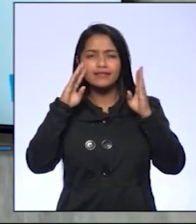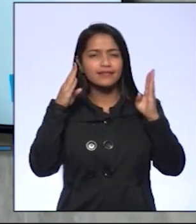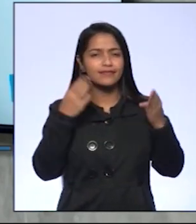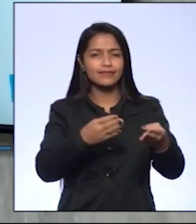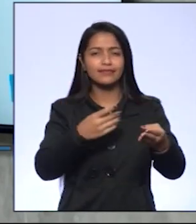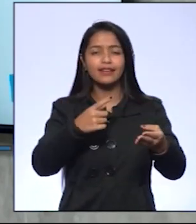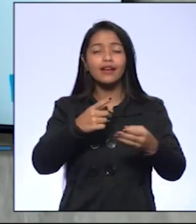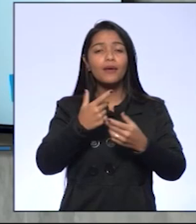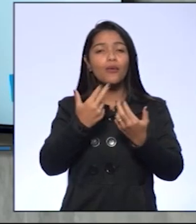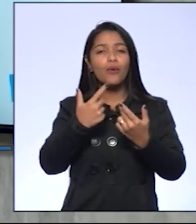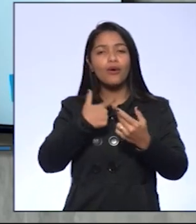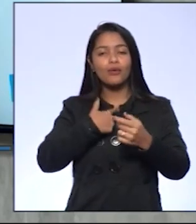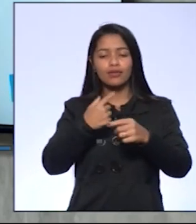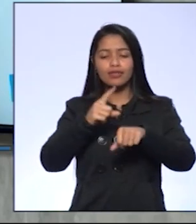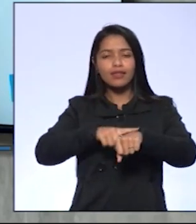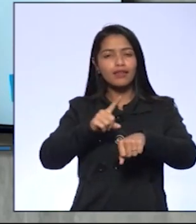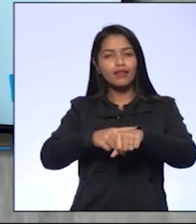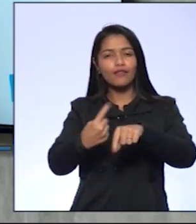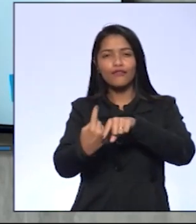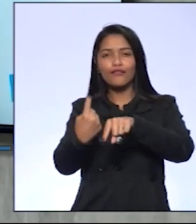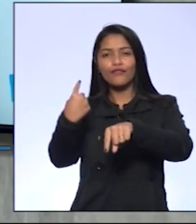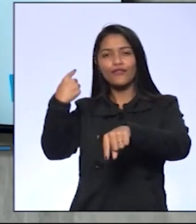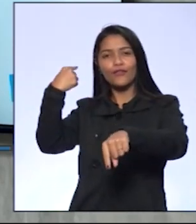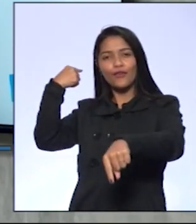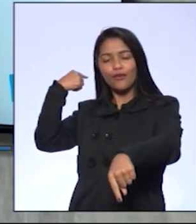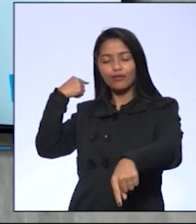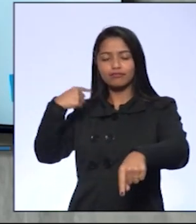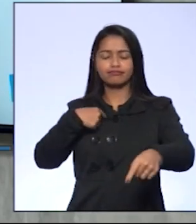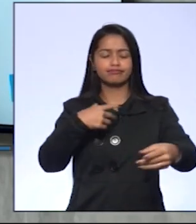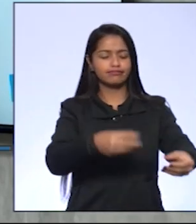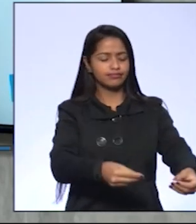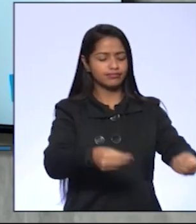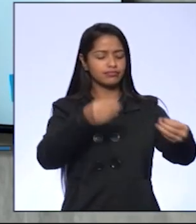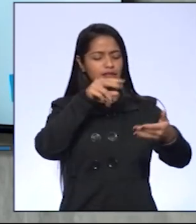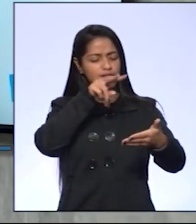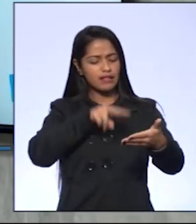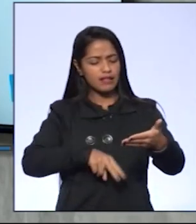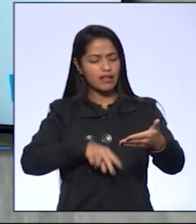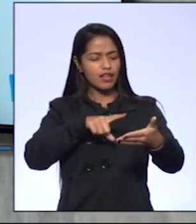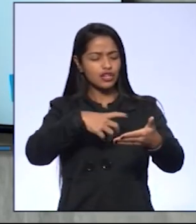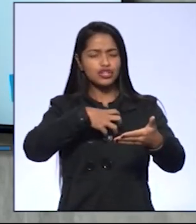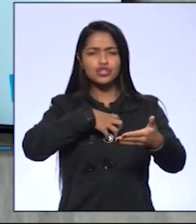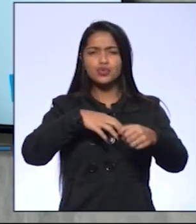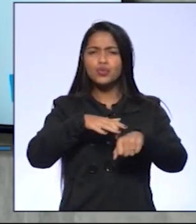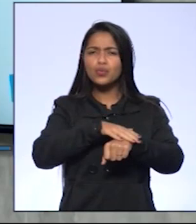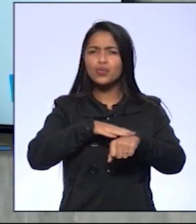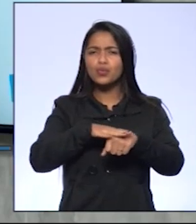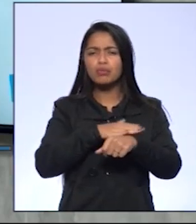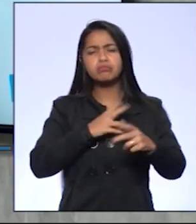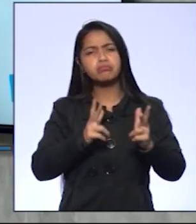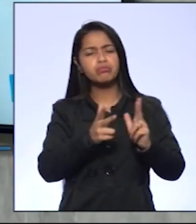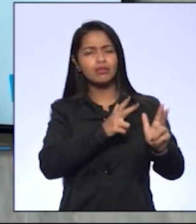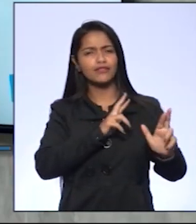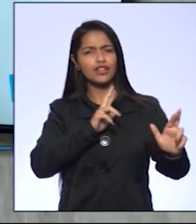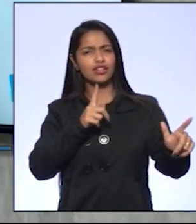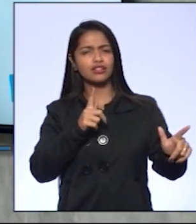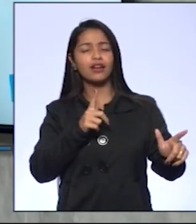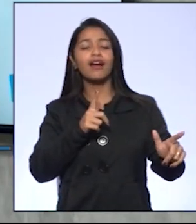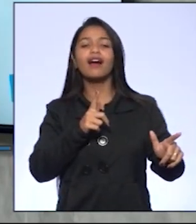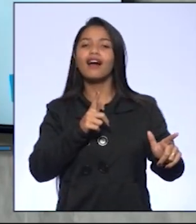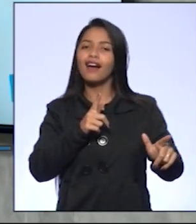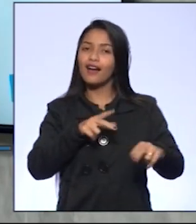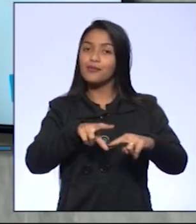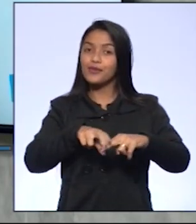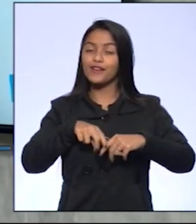tempo, observa que essas pessoas se comunicavam de um jeito diferente e isso está atrelado a essa variante. Sim,